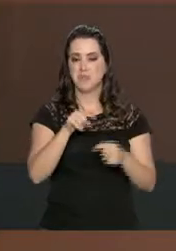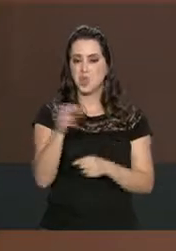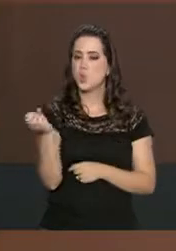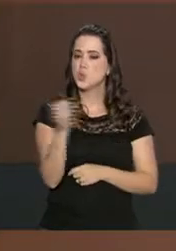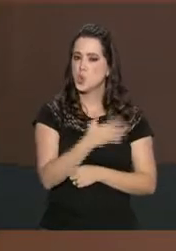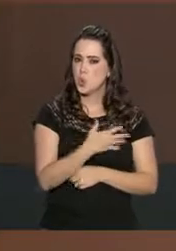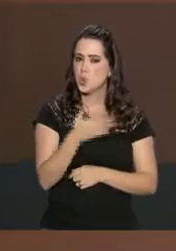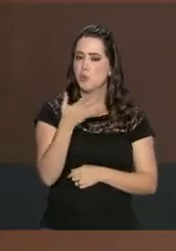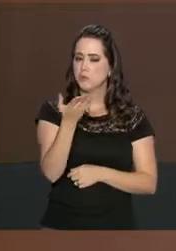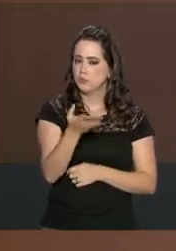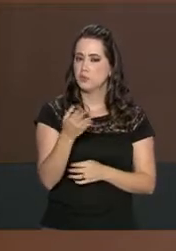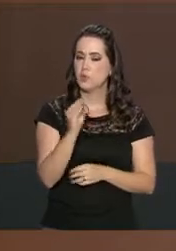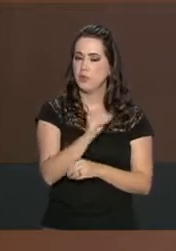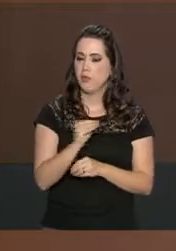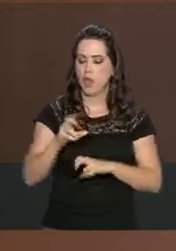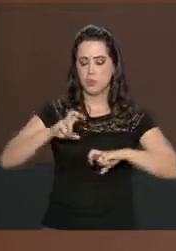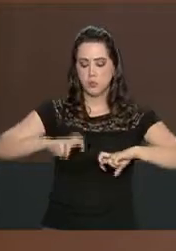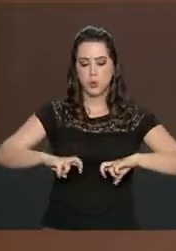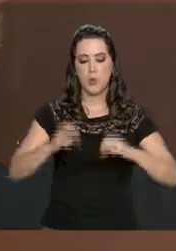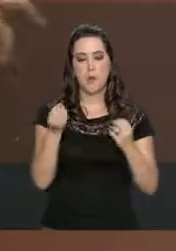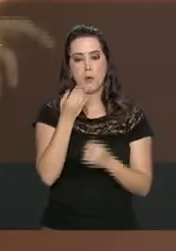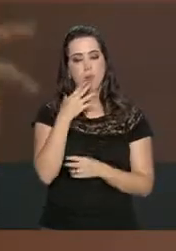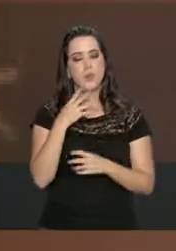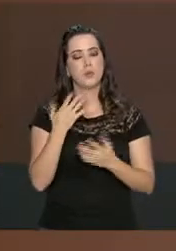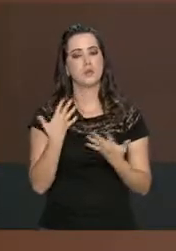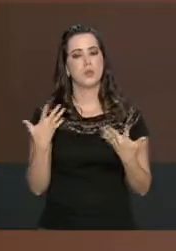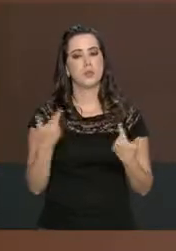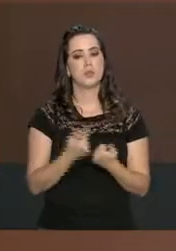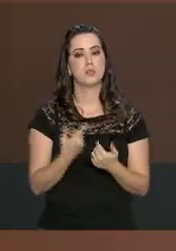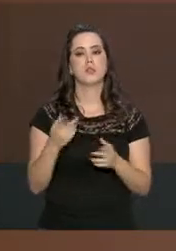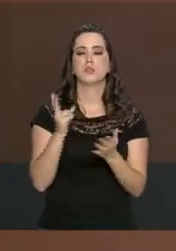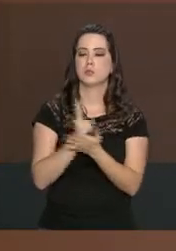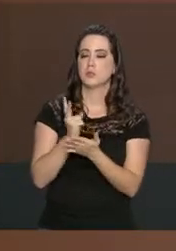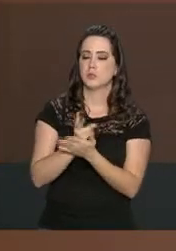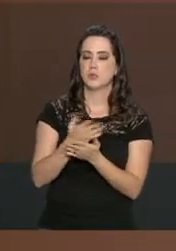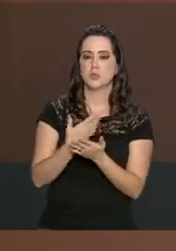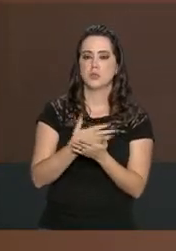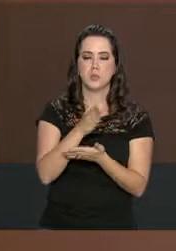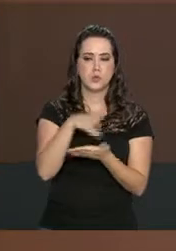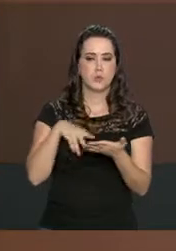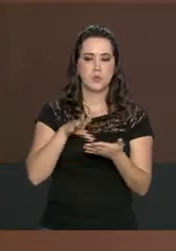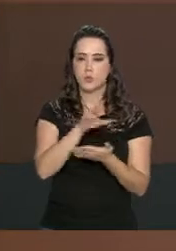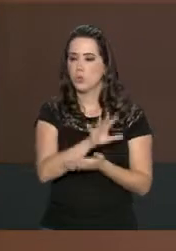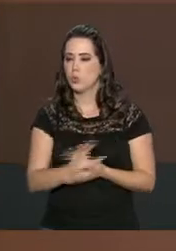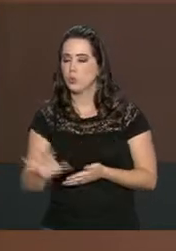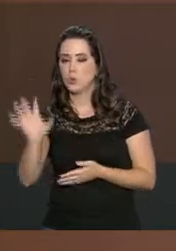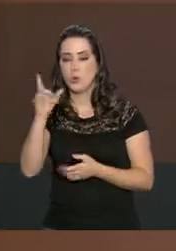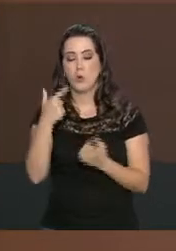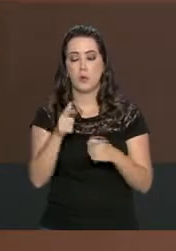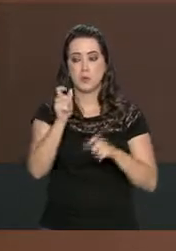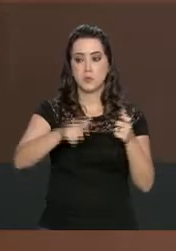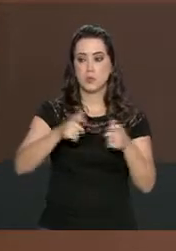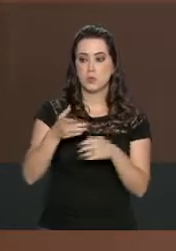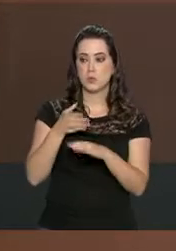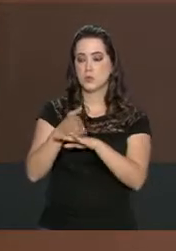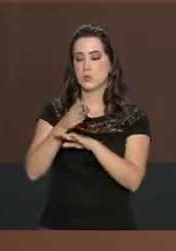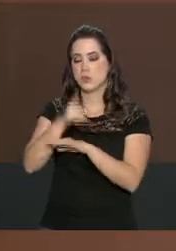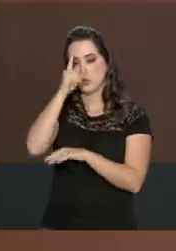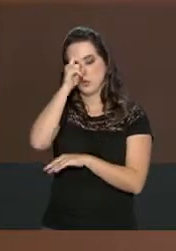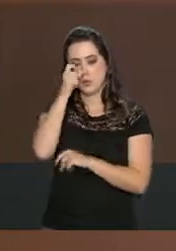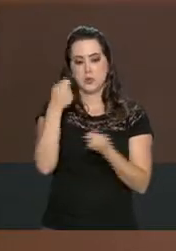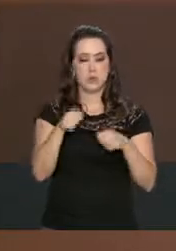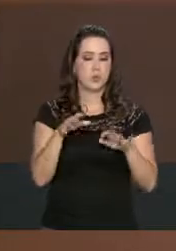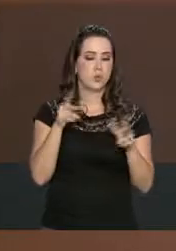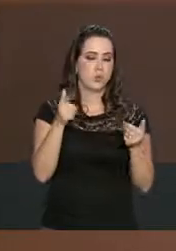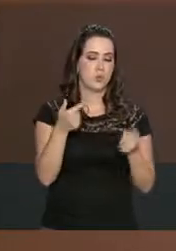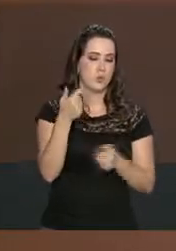E, ao mesmo tempo, naturalmente, haverá melhor distribuição de pacientes entre toda a região. O Iris não vai precisar suportar tudo